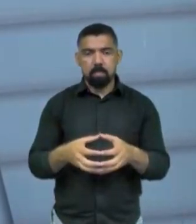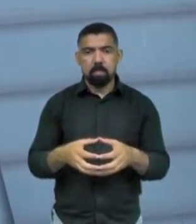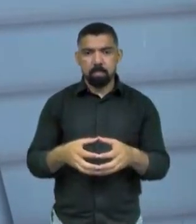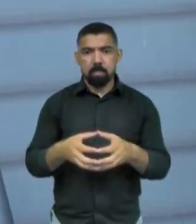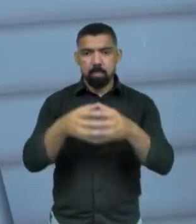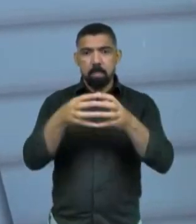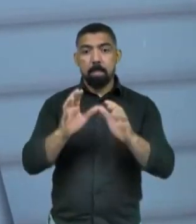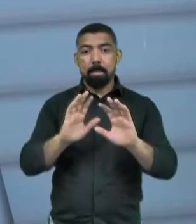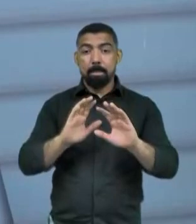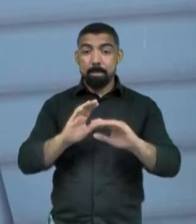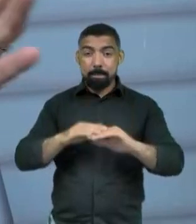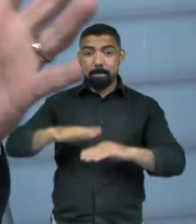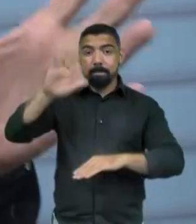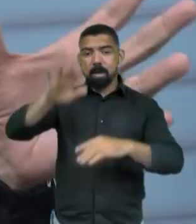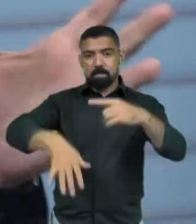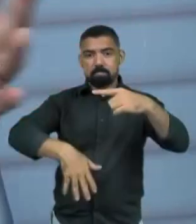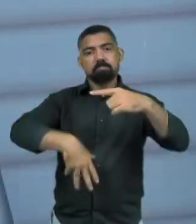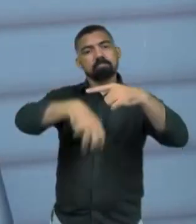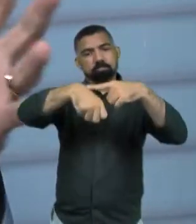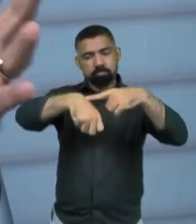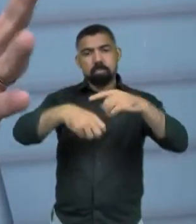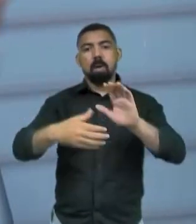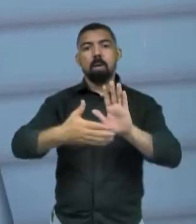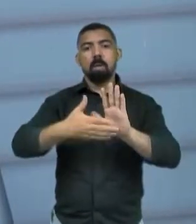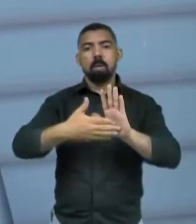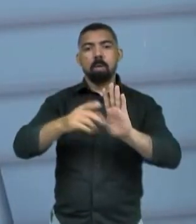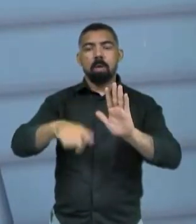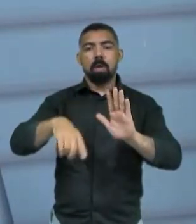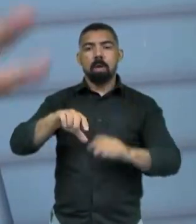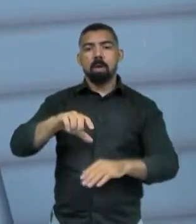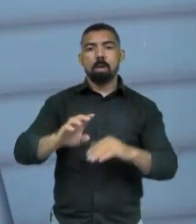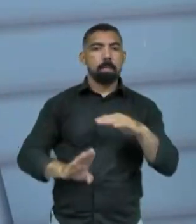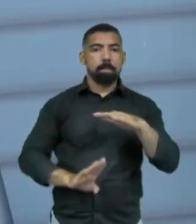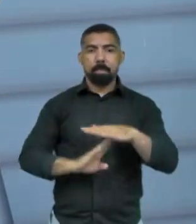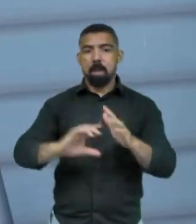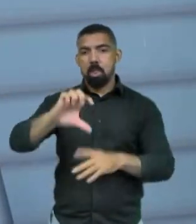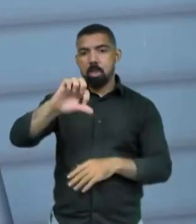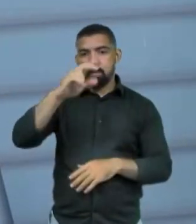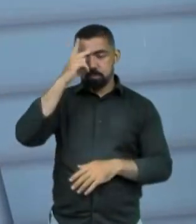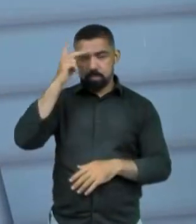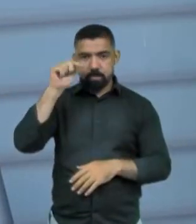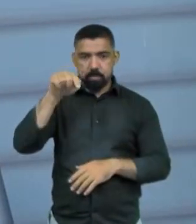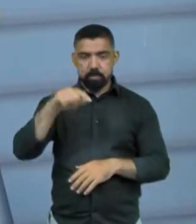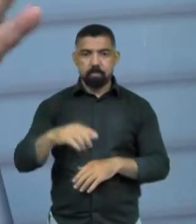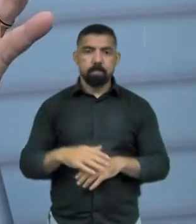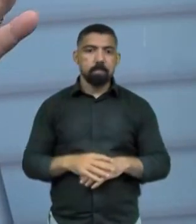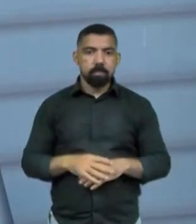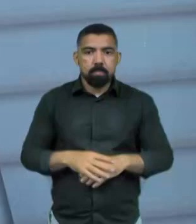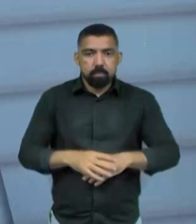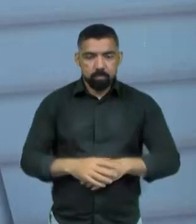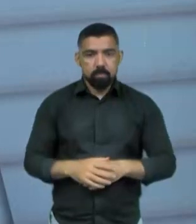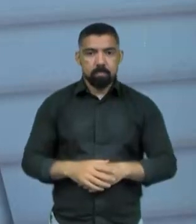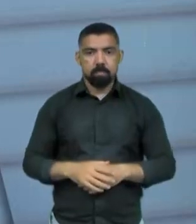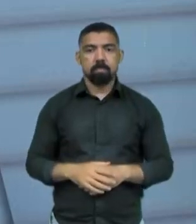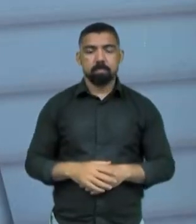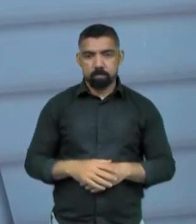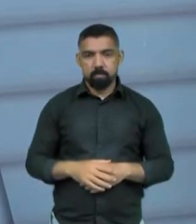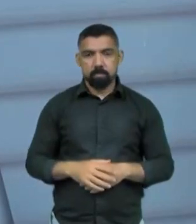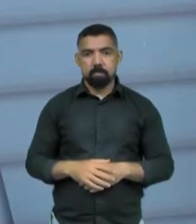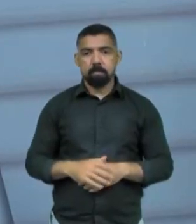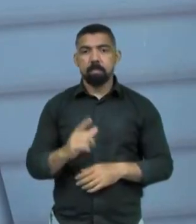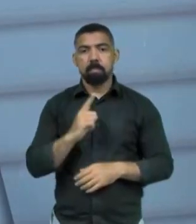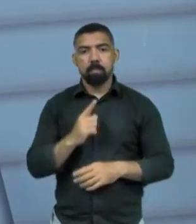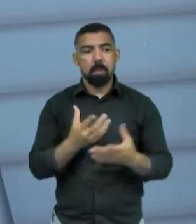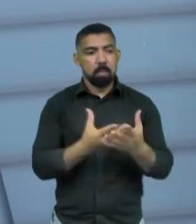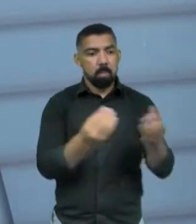assim, a proposta seria nove representantes. Certo. Então, senão fica muito grande. Fica muita, né, assembleia.